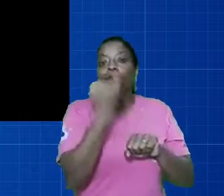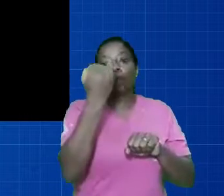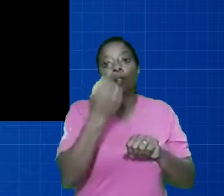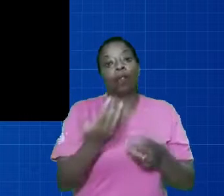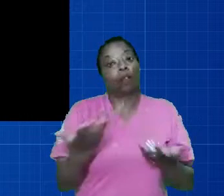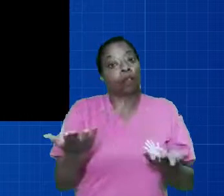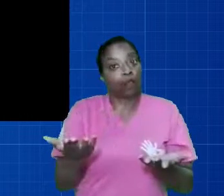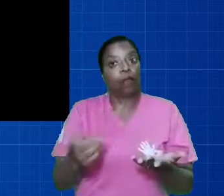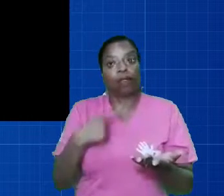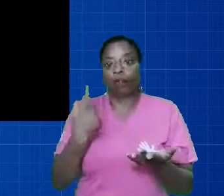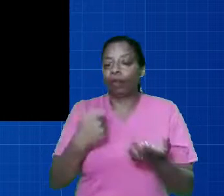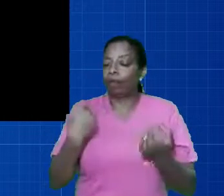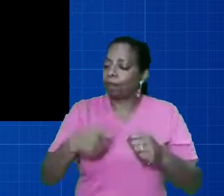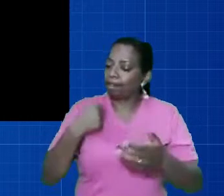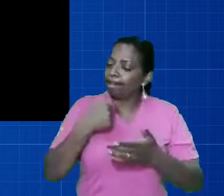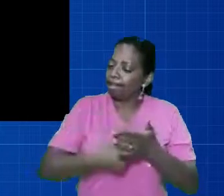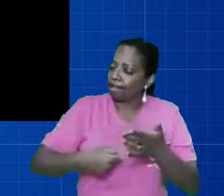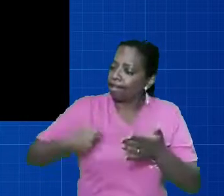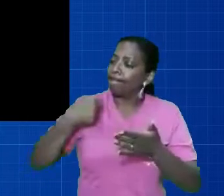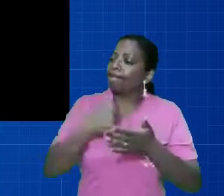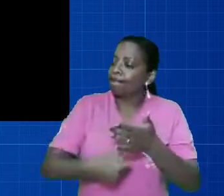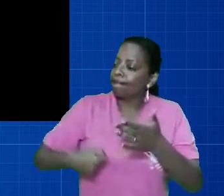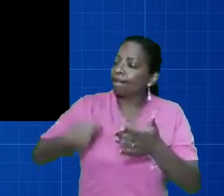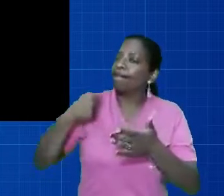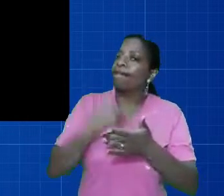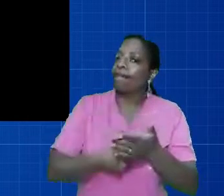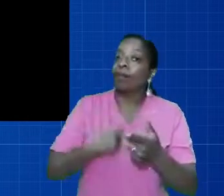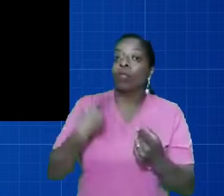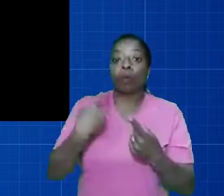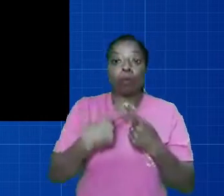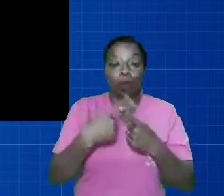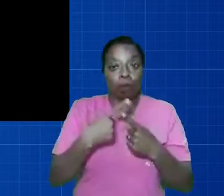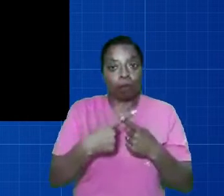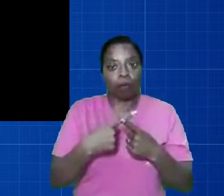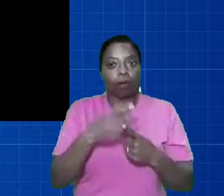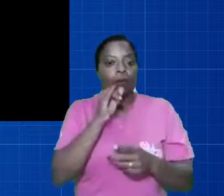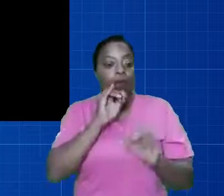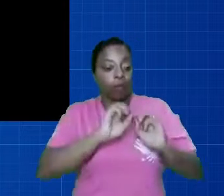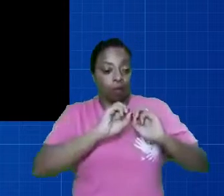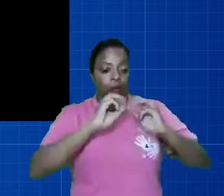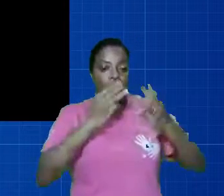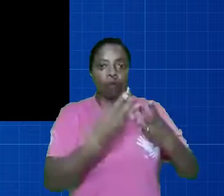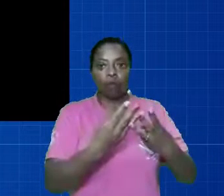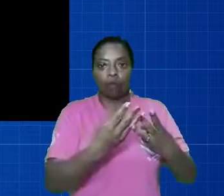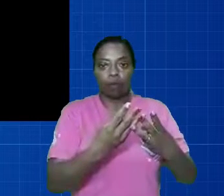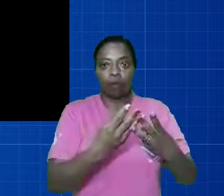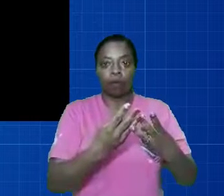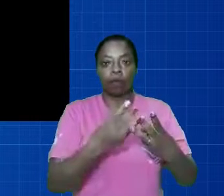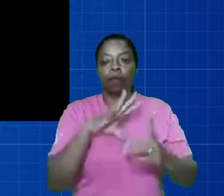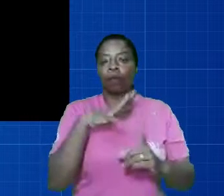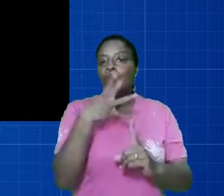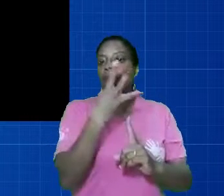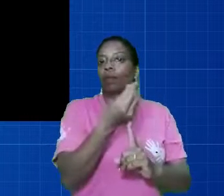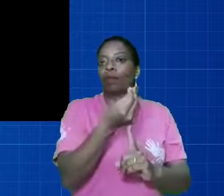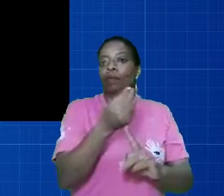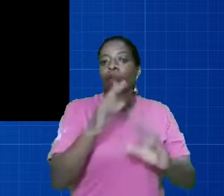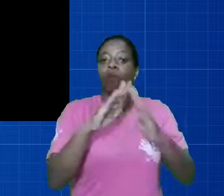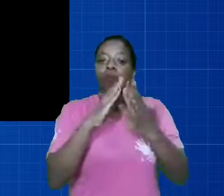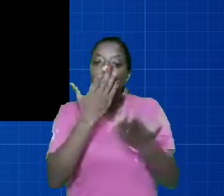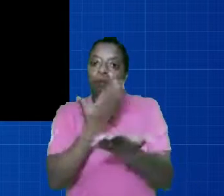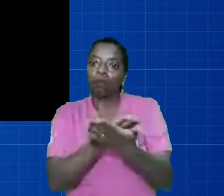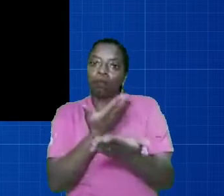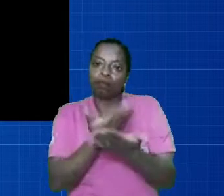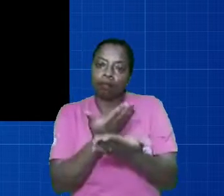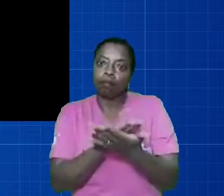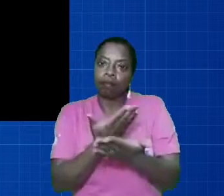essa tecla. Porque a ideia da oficina de arte na escola, né, agora que ela vai, e mesmo agora esse novo formato que